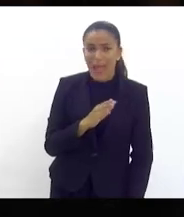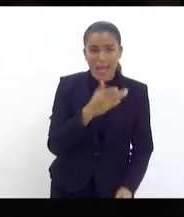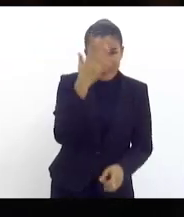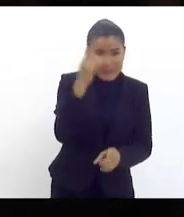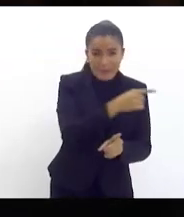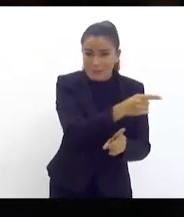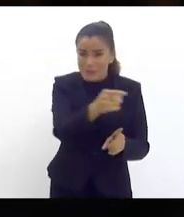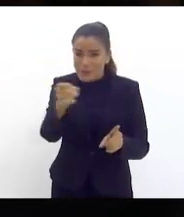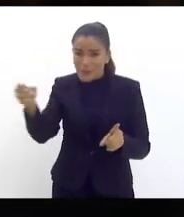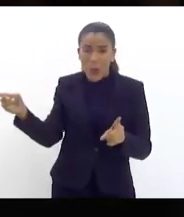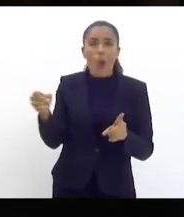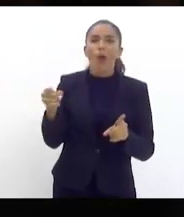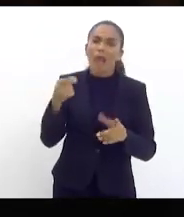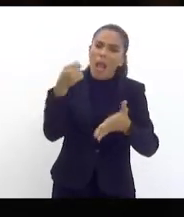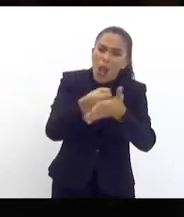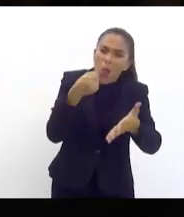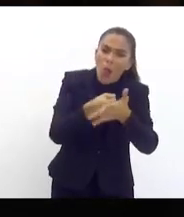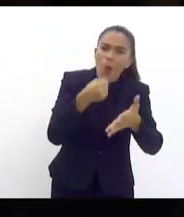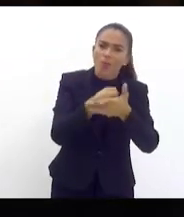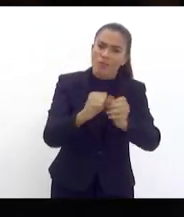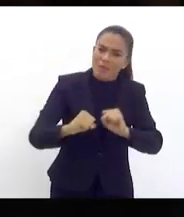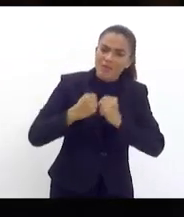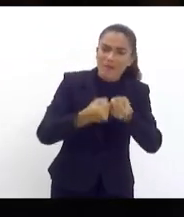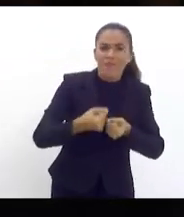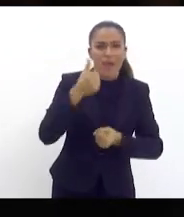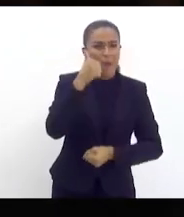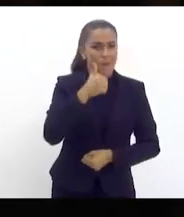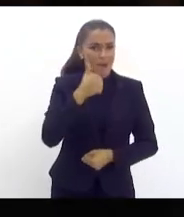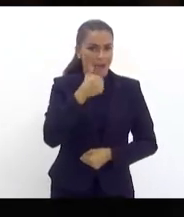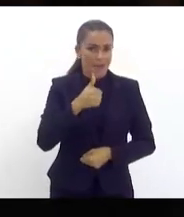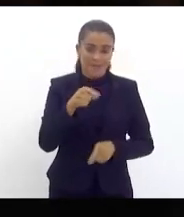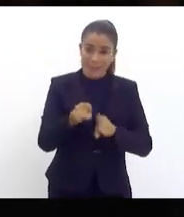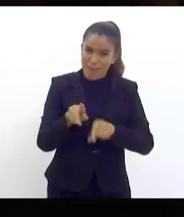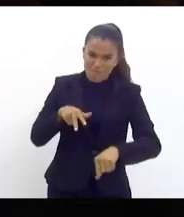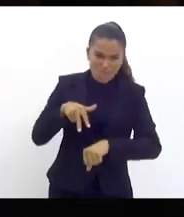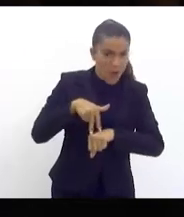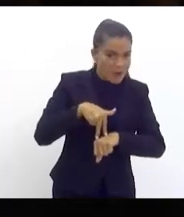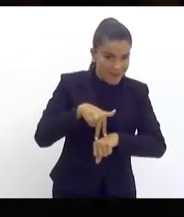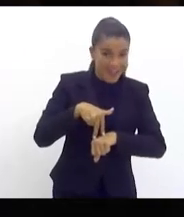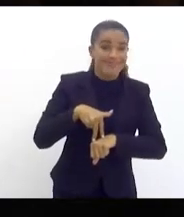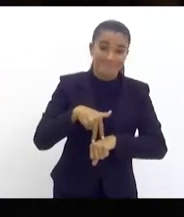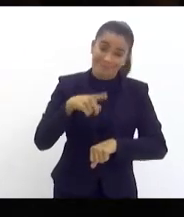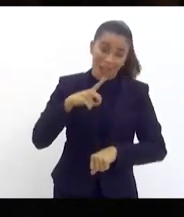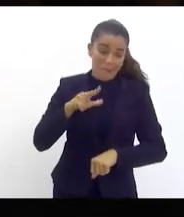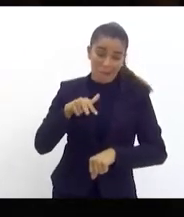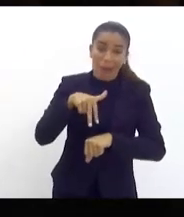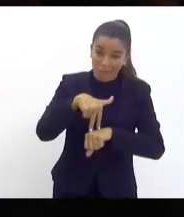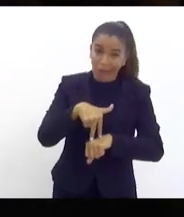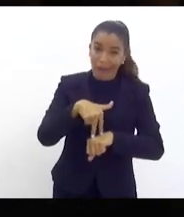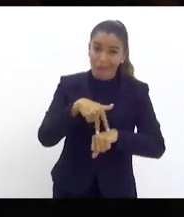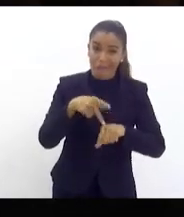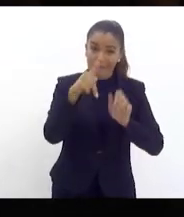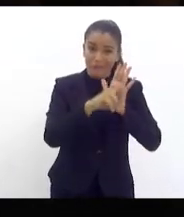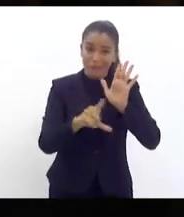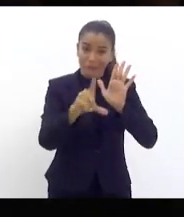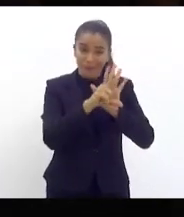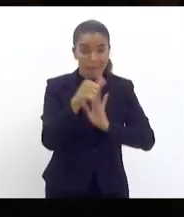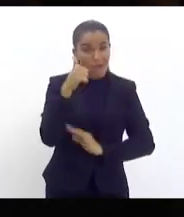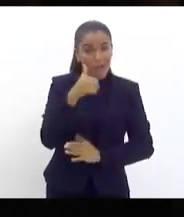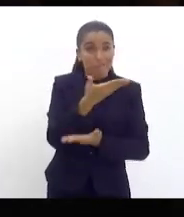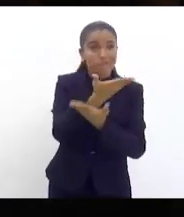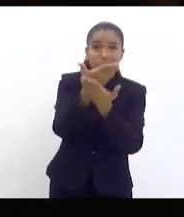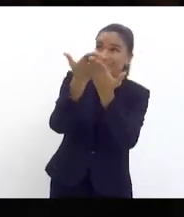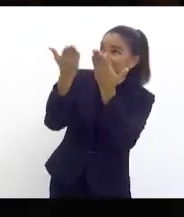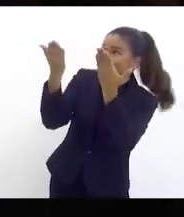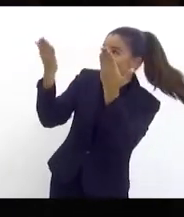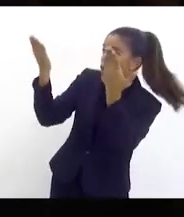lutam pela vida das mulheres têm o protagonismo de mulheres nessa pauta, isso não há dúvida qualquer. No entanto,